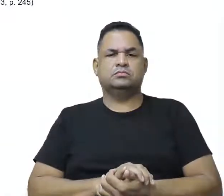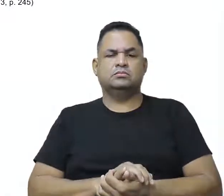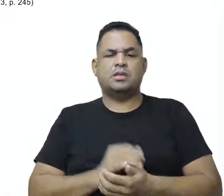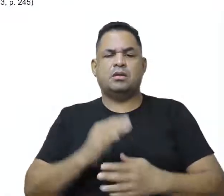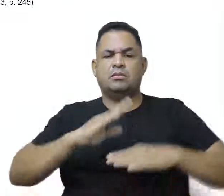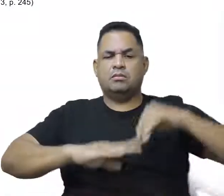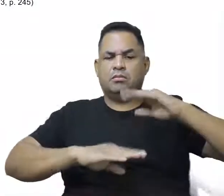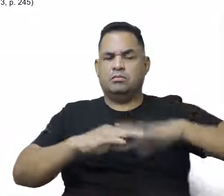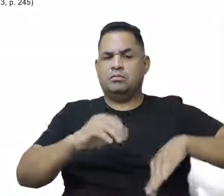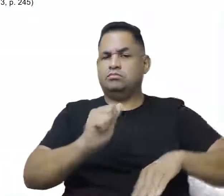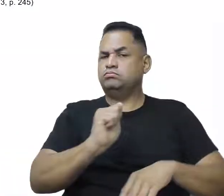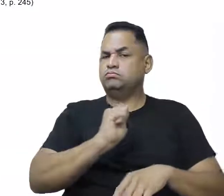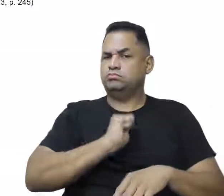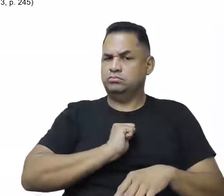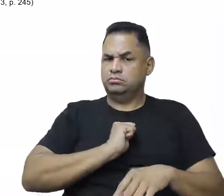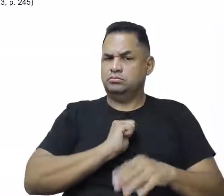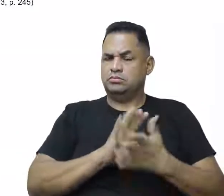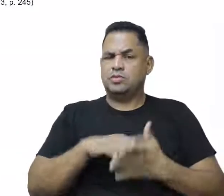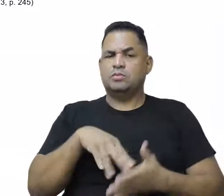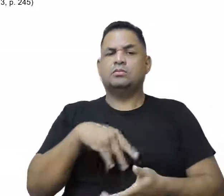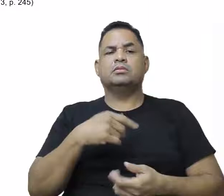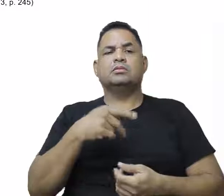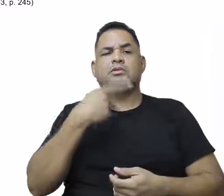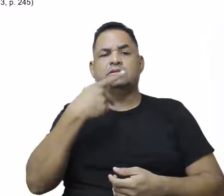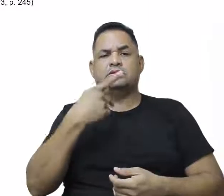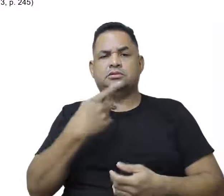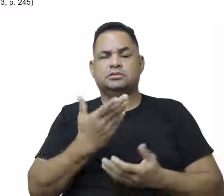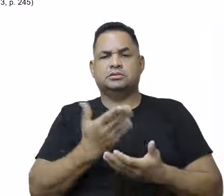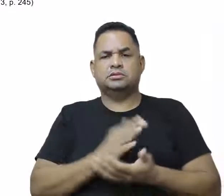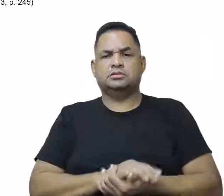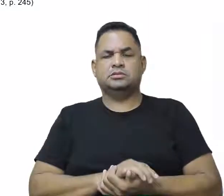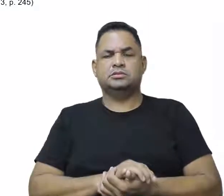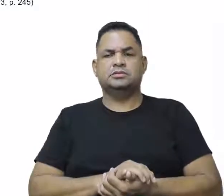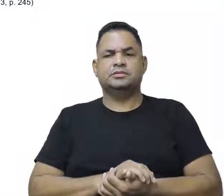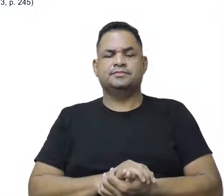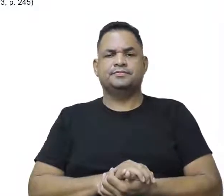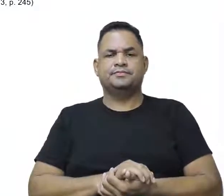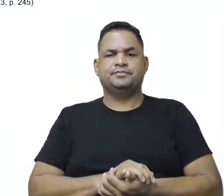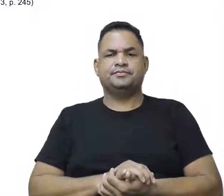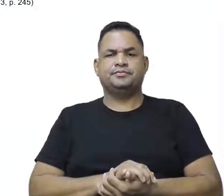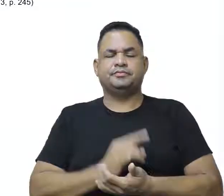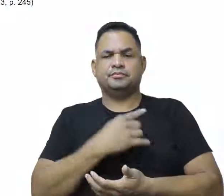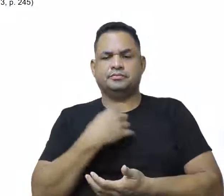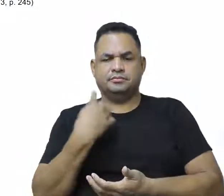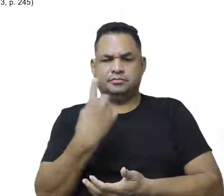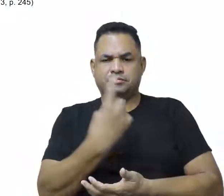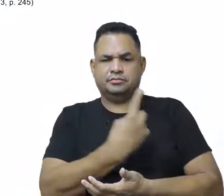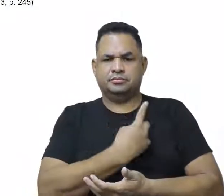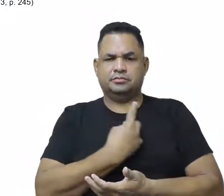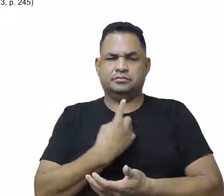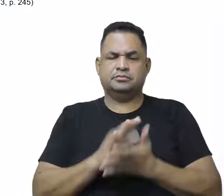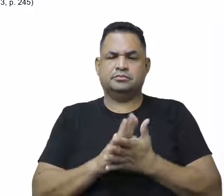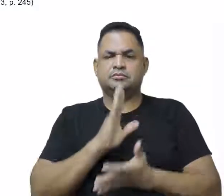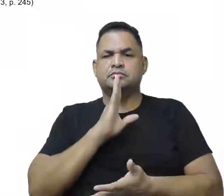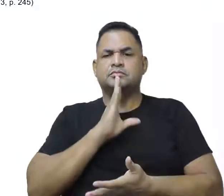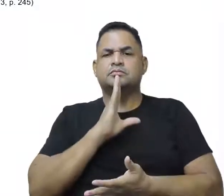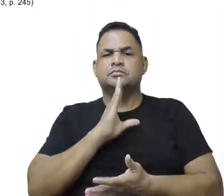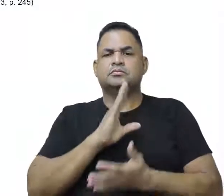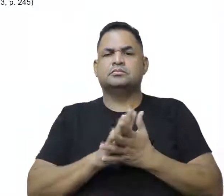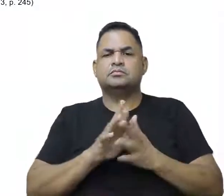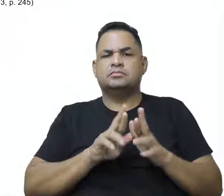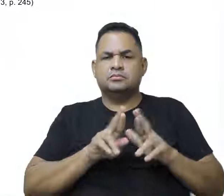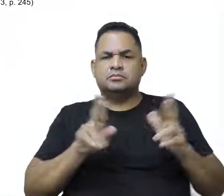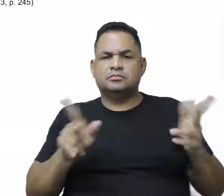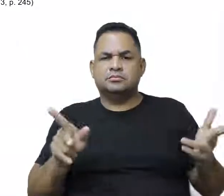antropólogos, né? E o que eles dizem sobre a cultura. Porque a gente nós vamos hoje conhecer as